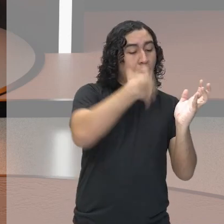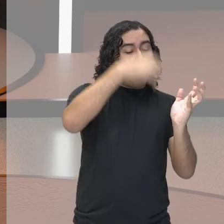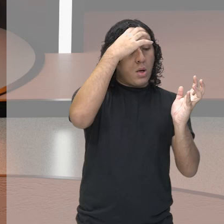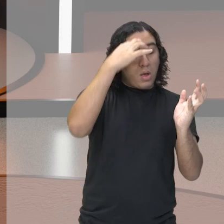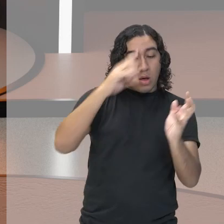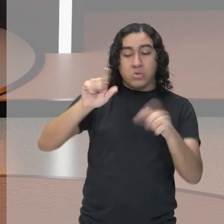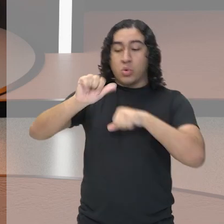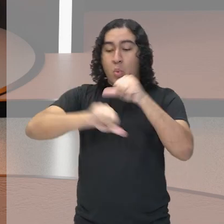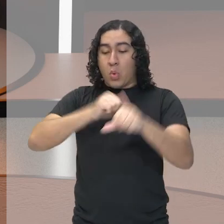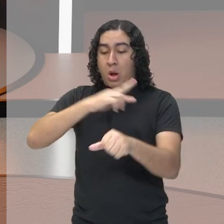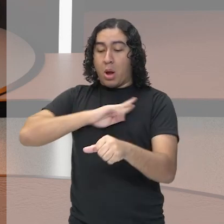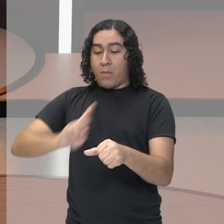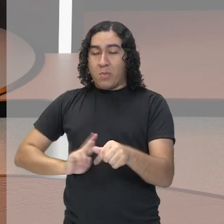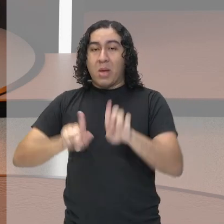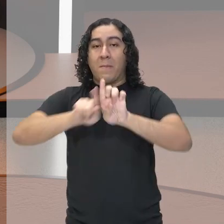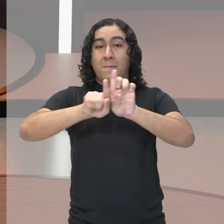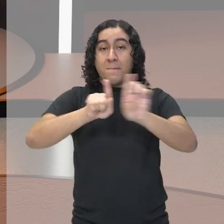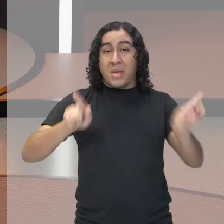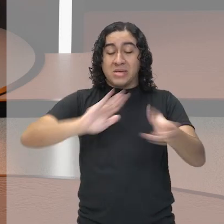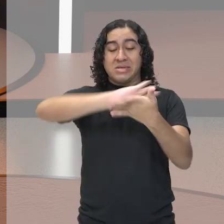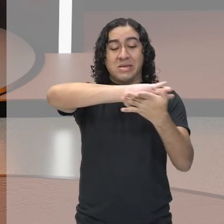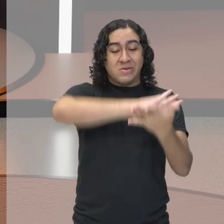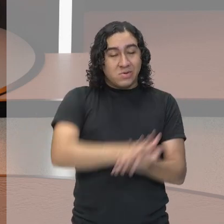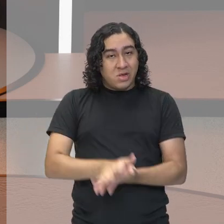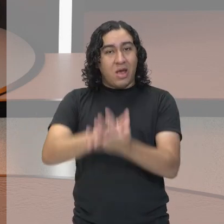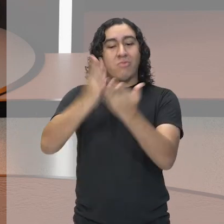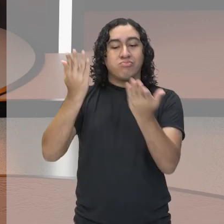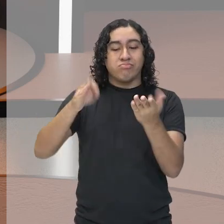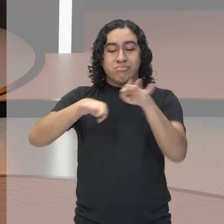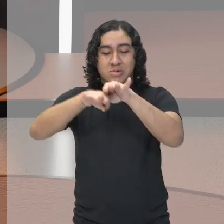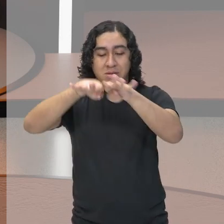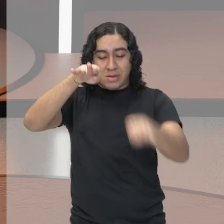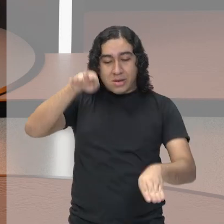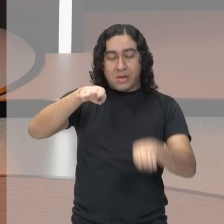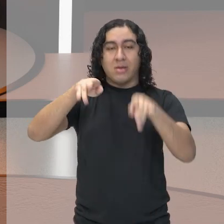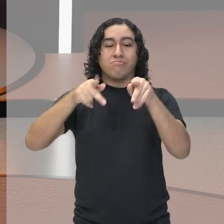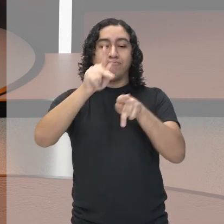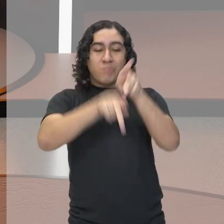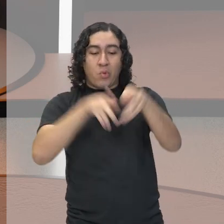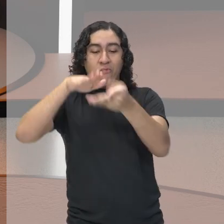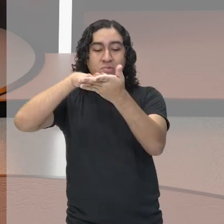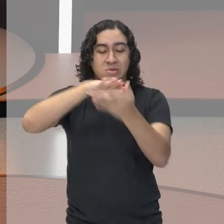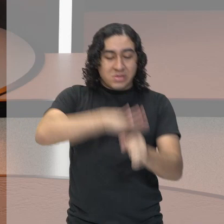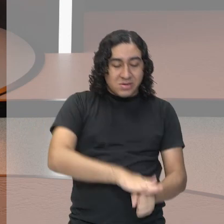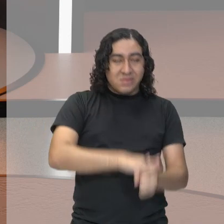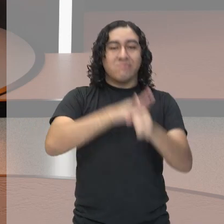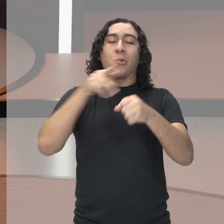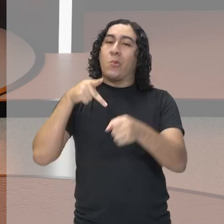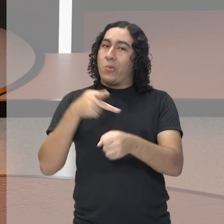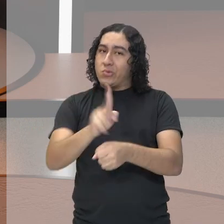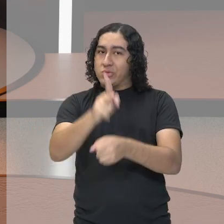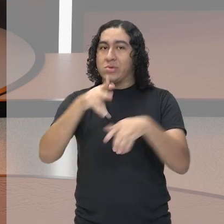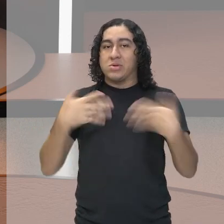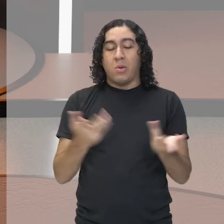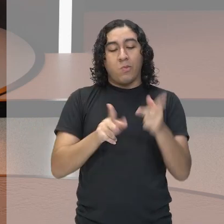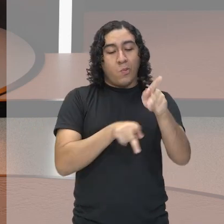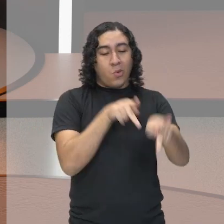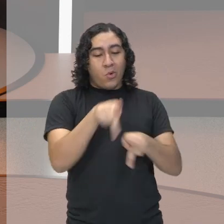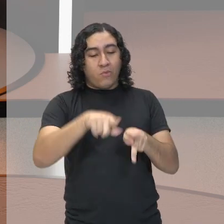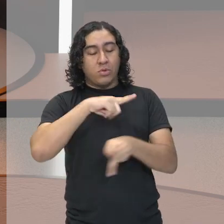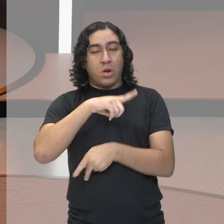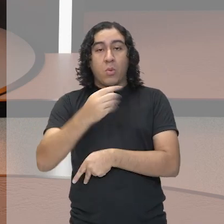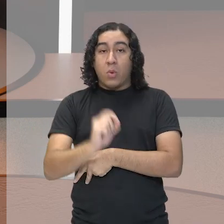e de desigualdade e subjugação do povo continuou. Então a maioria da população